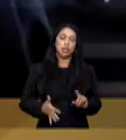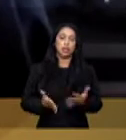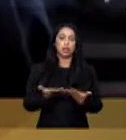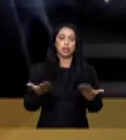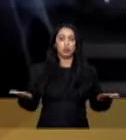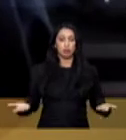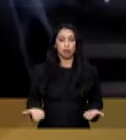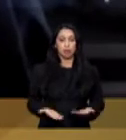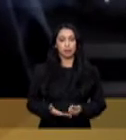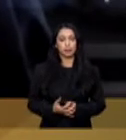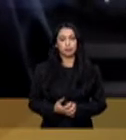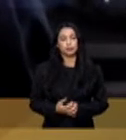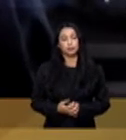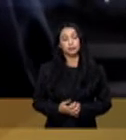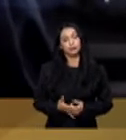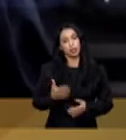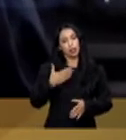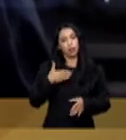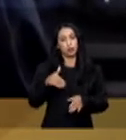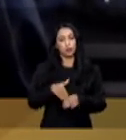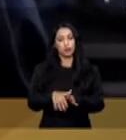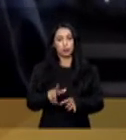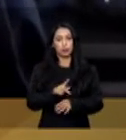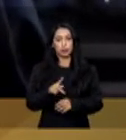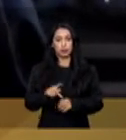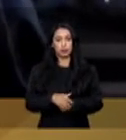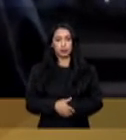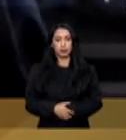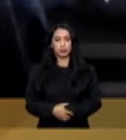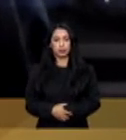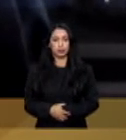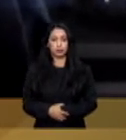enunciar. É assim que voto, presidente.